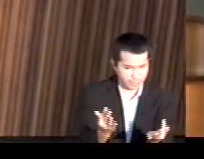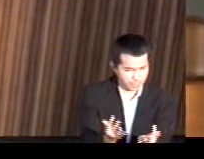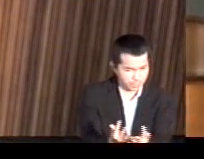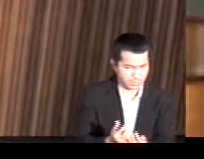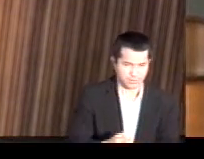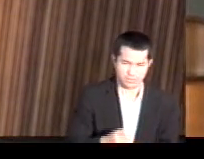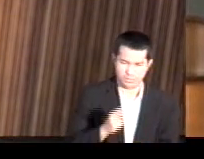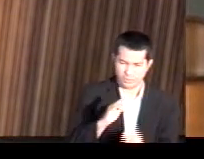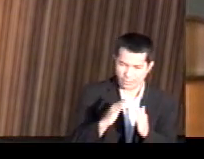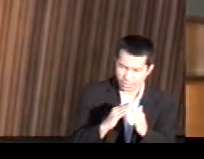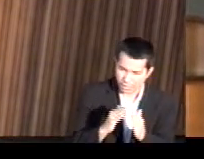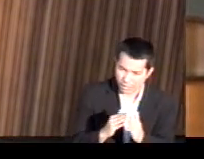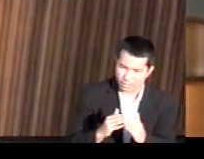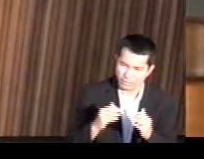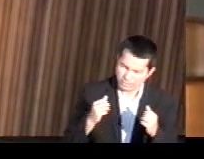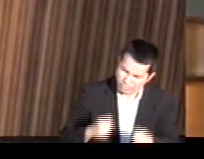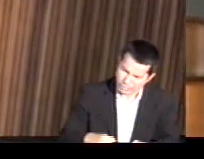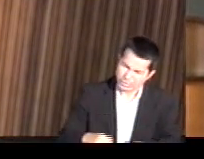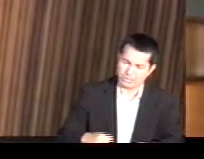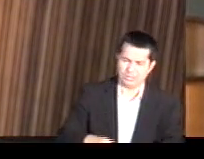começar na nossa vida.